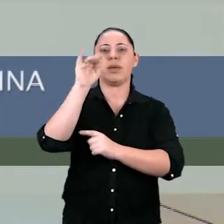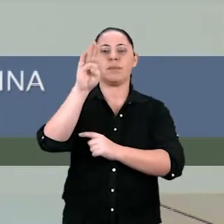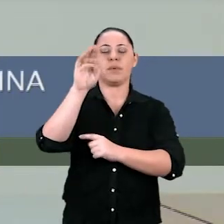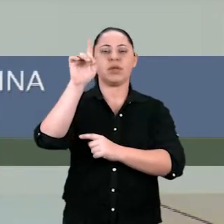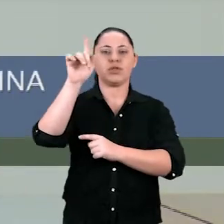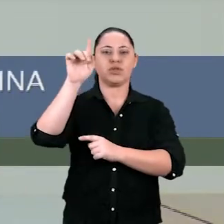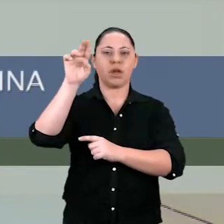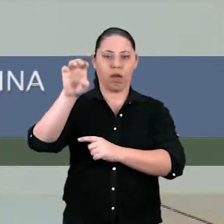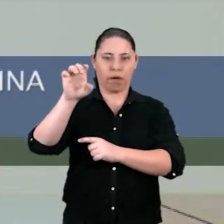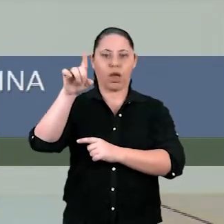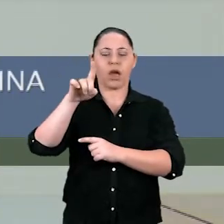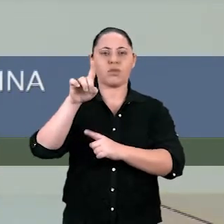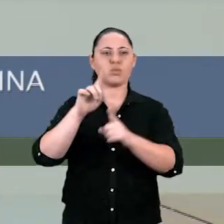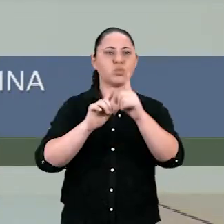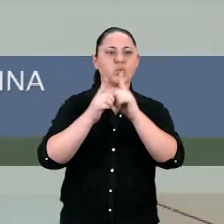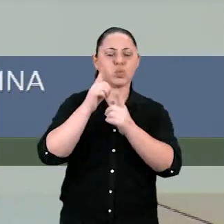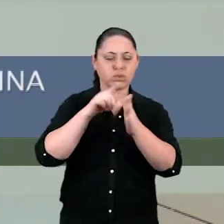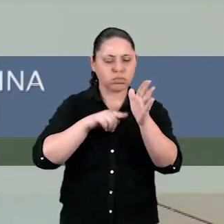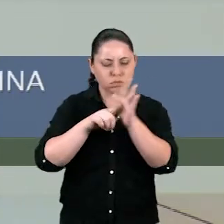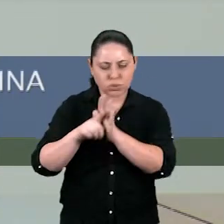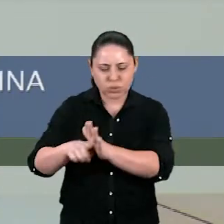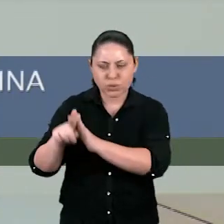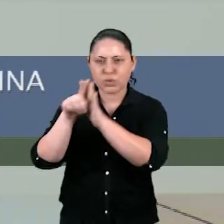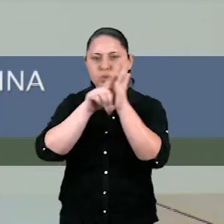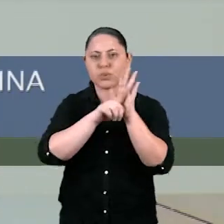um levantamento e